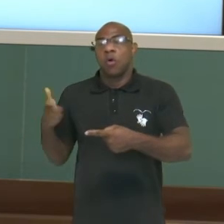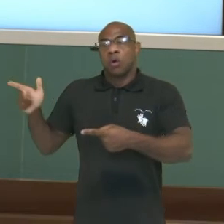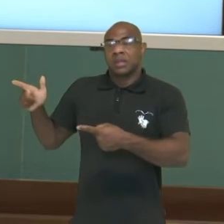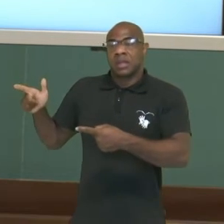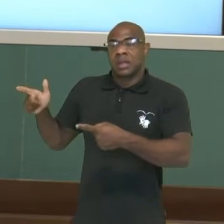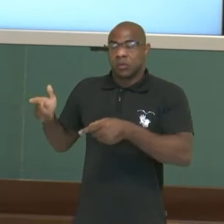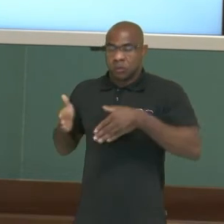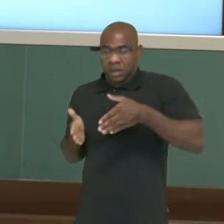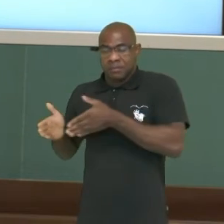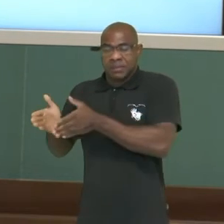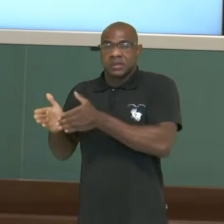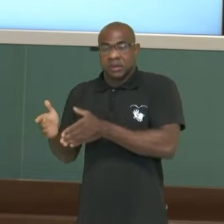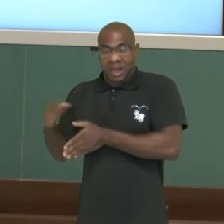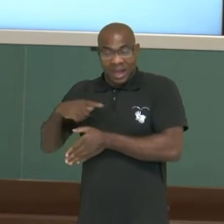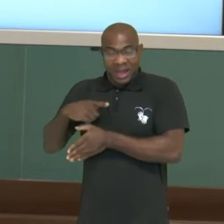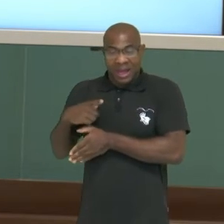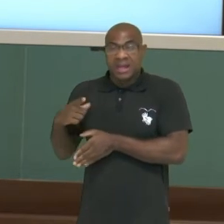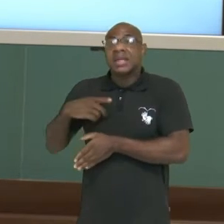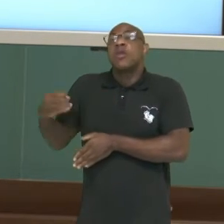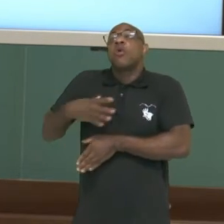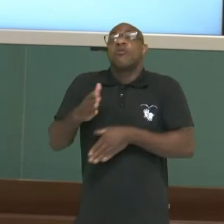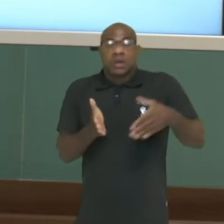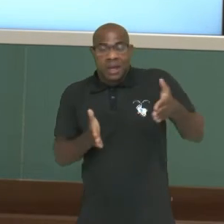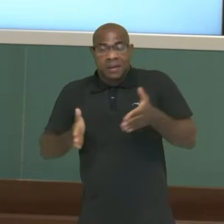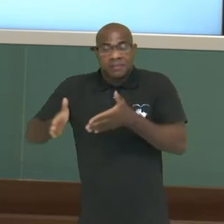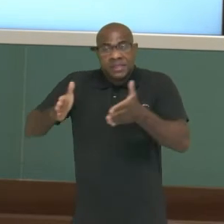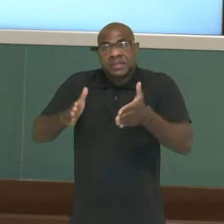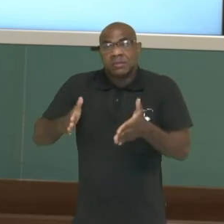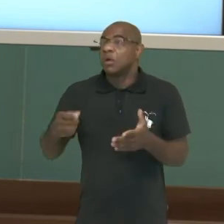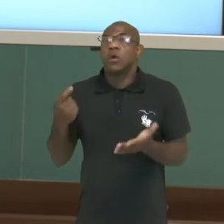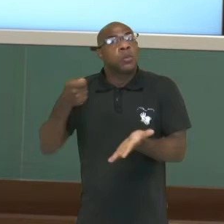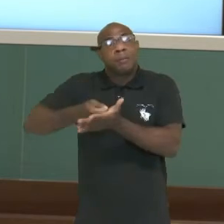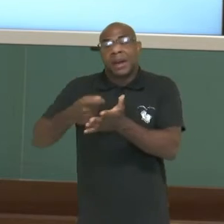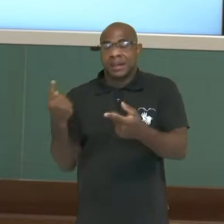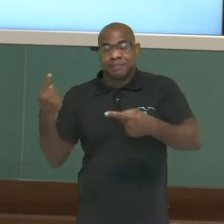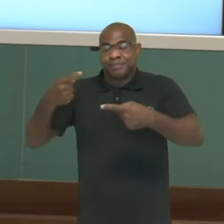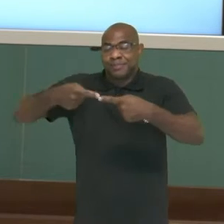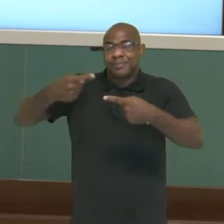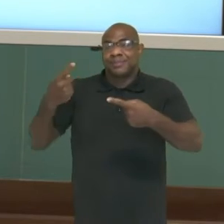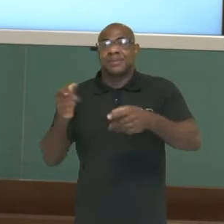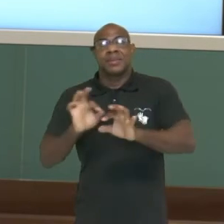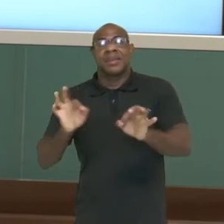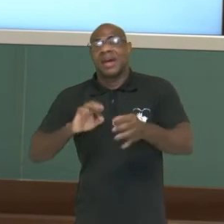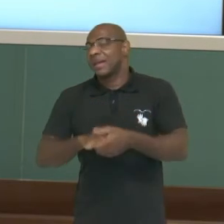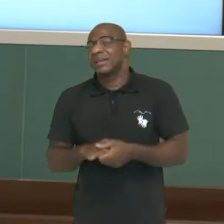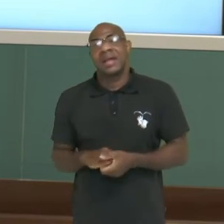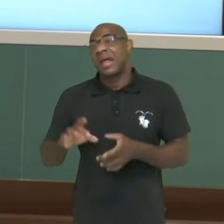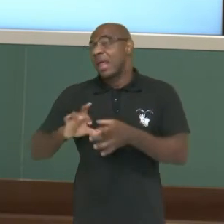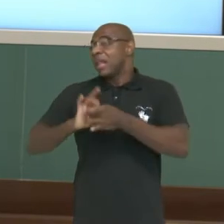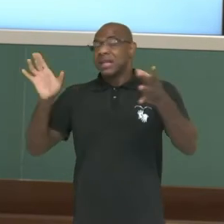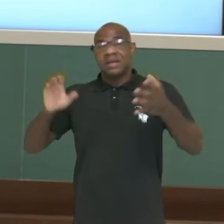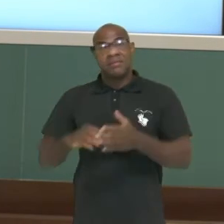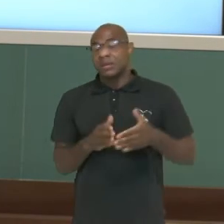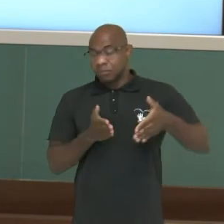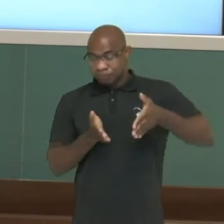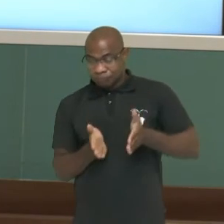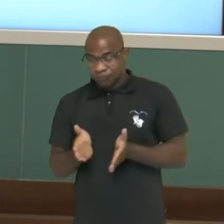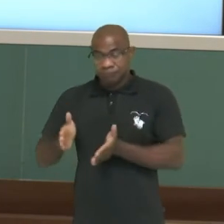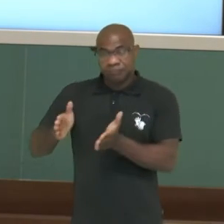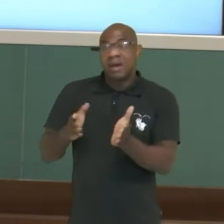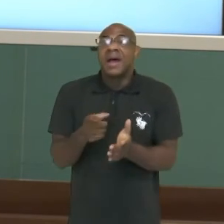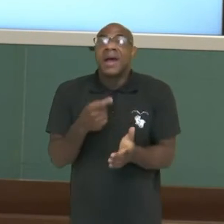isso acontece de perder dinheiro. Então, abrindo essa nova rota pelo Ártico, economiza-se em tempo e em